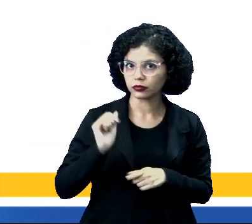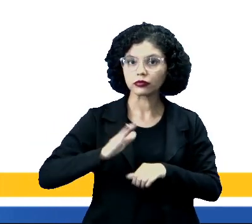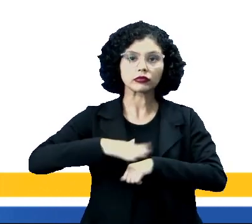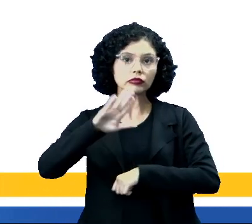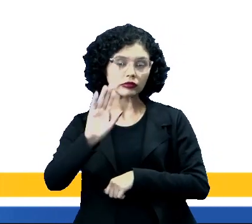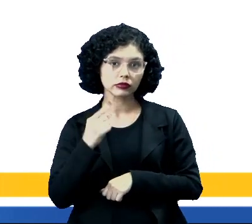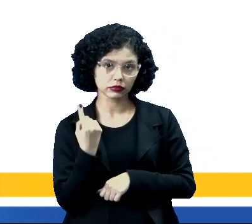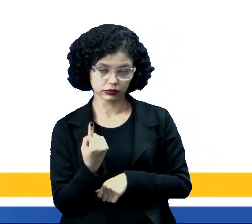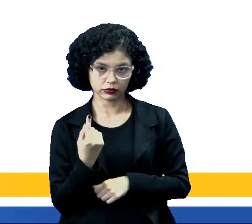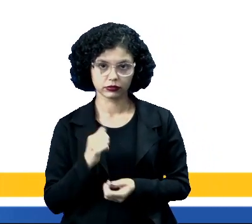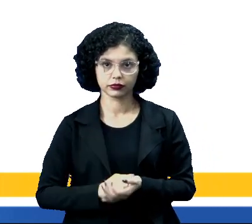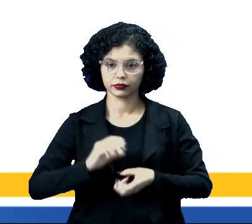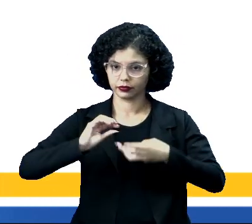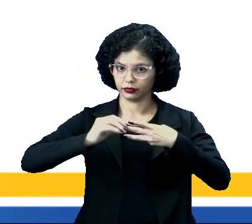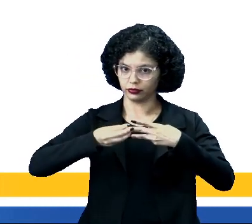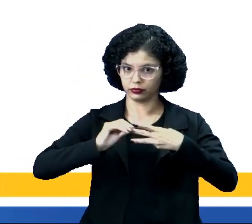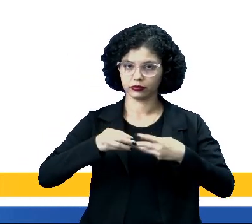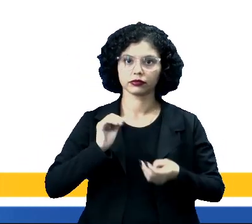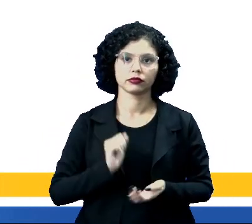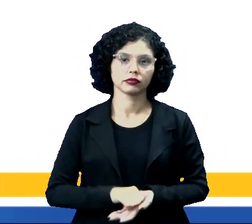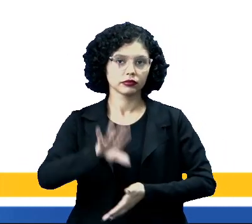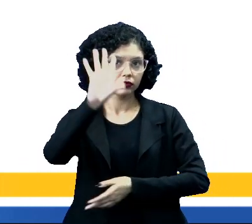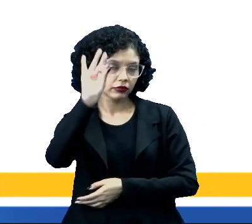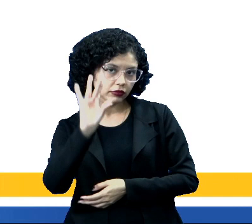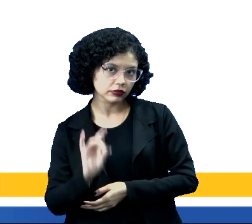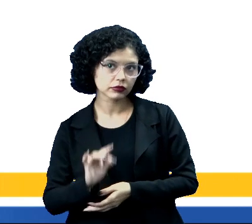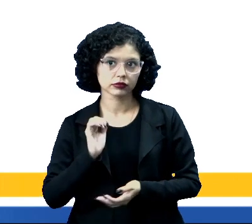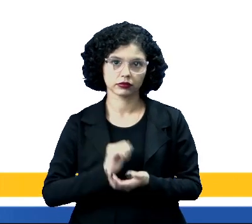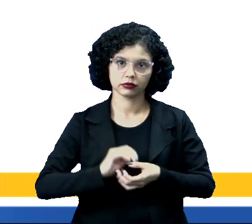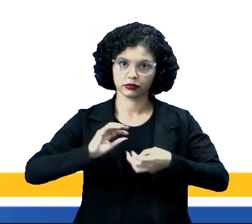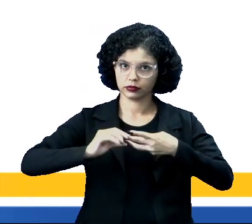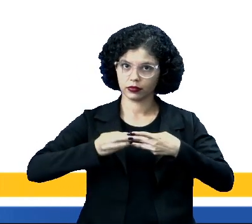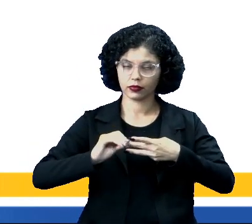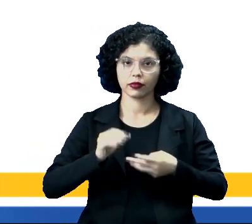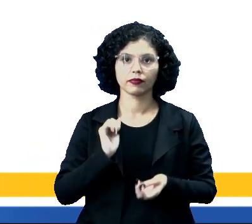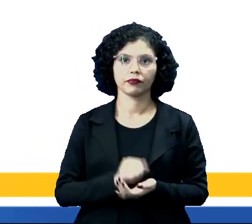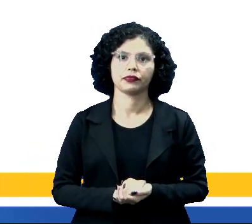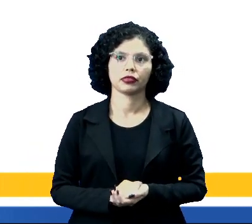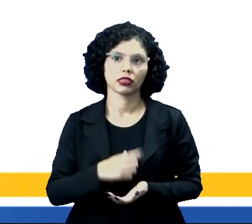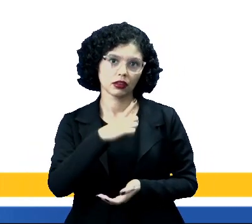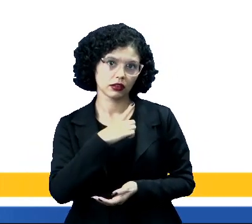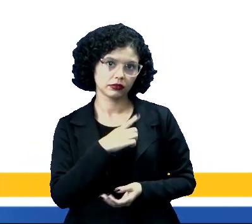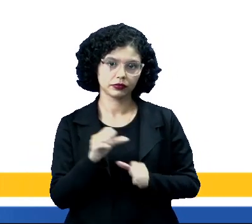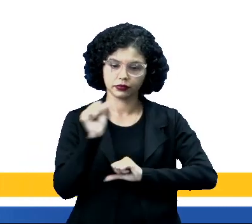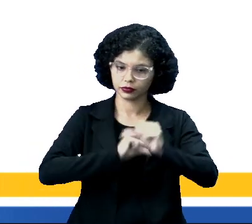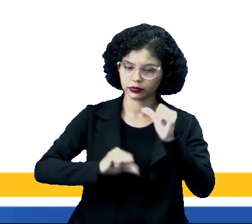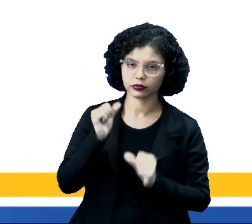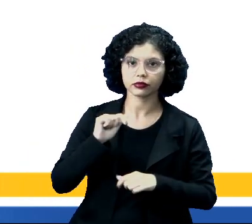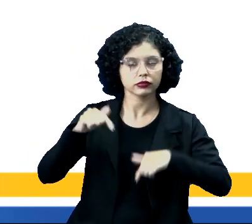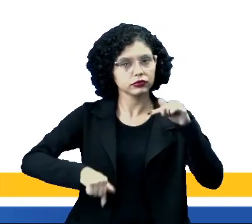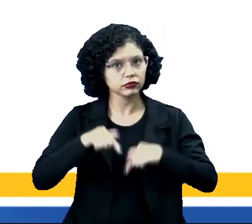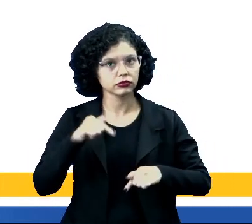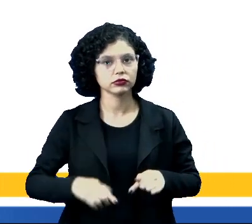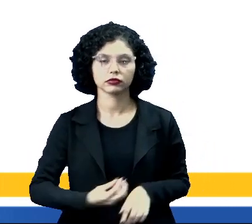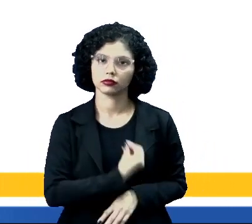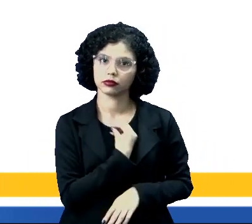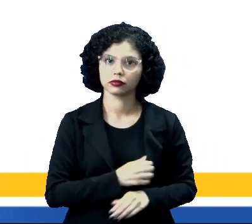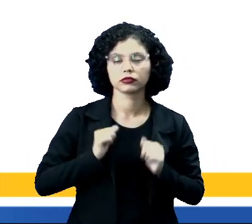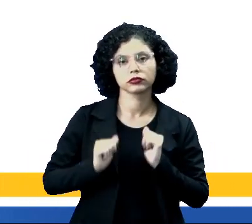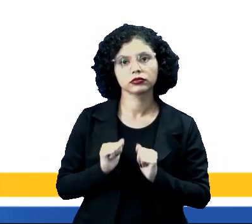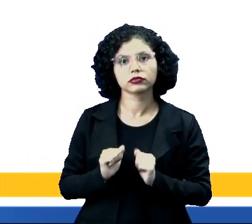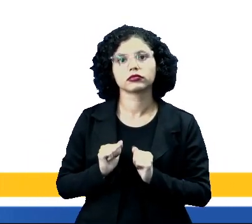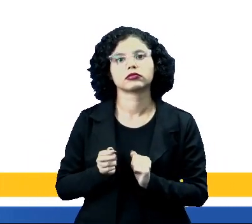ou mais células. E é dentro de cada célula que a gente vai ter transformações químicas para que a vida possa